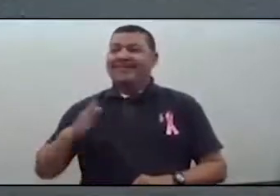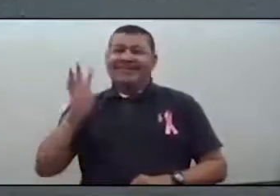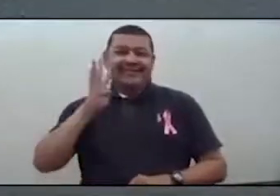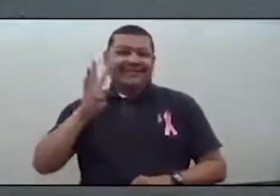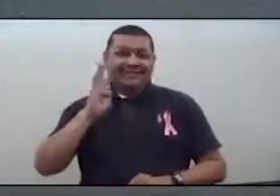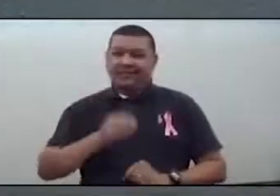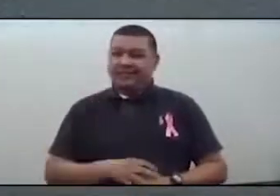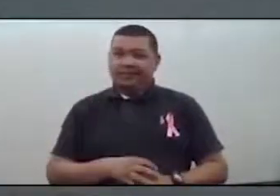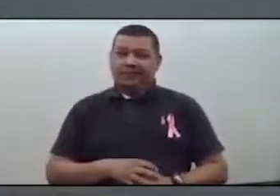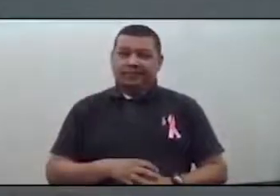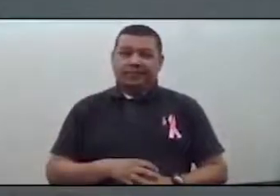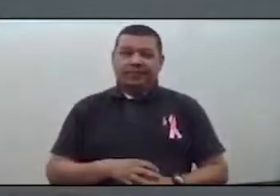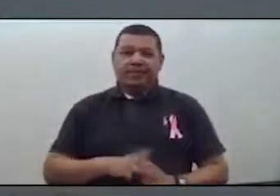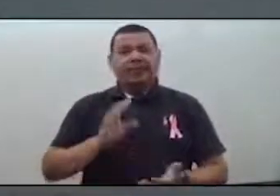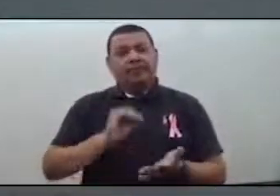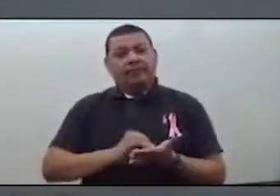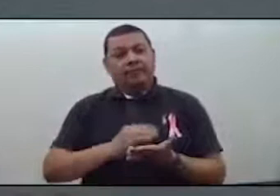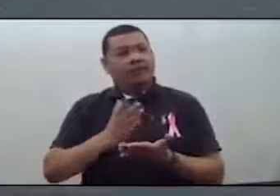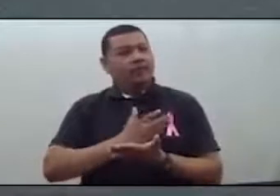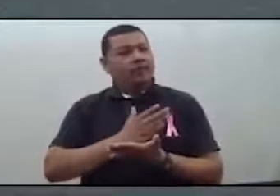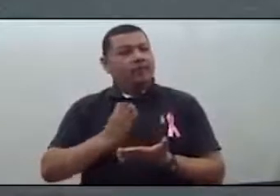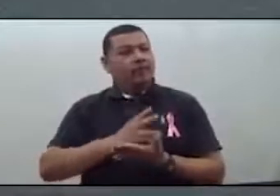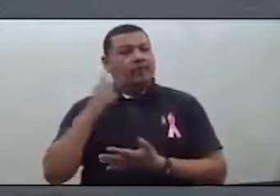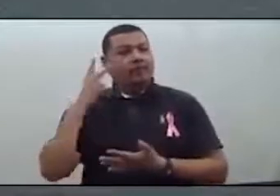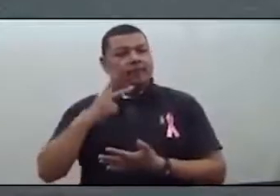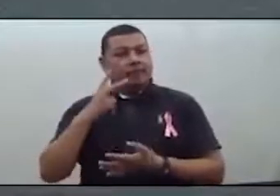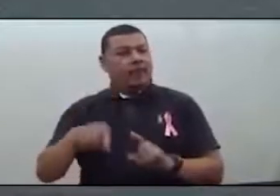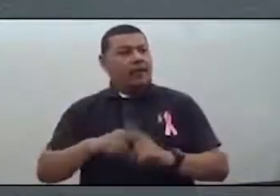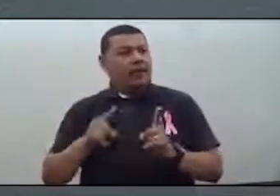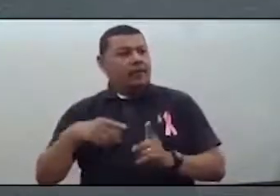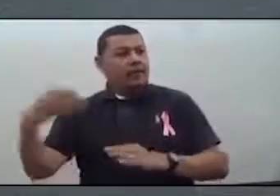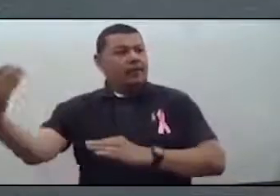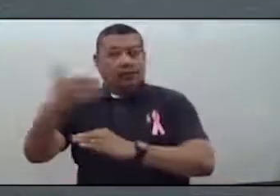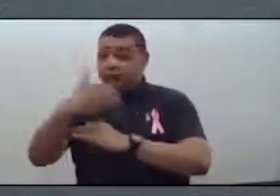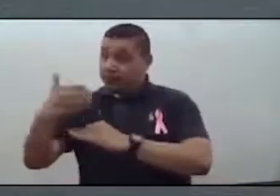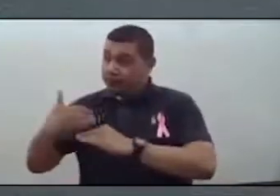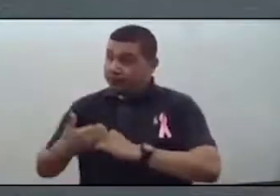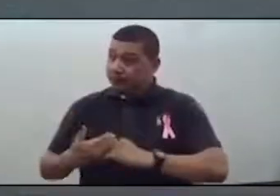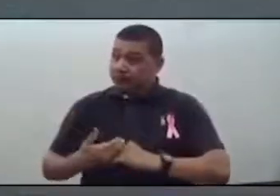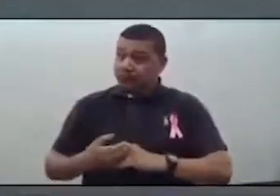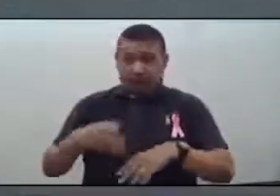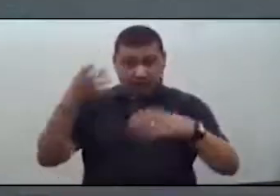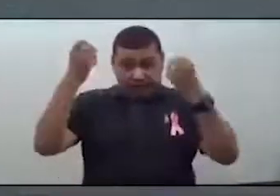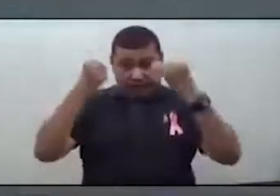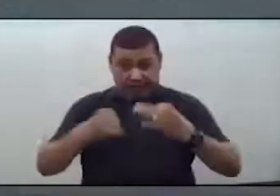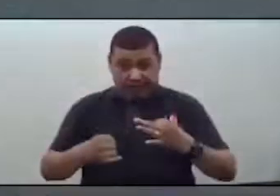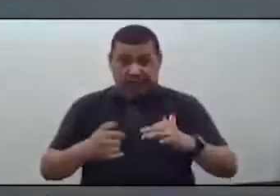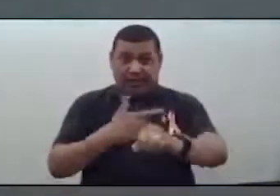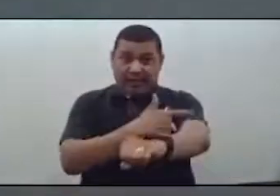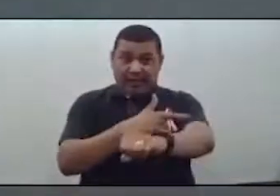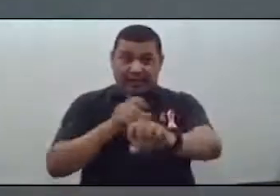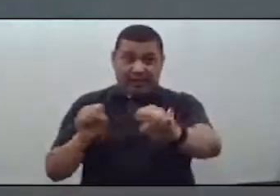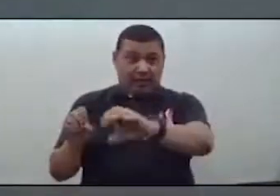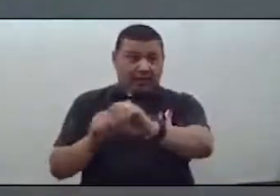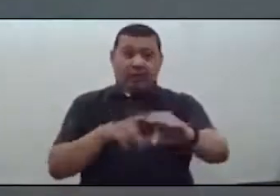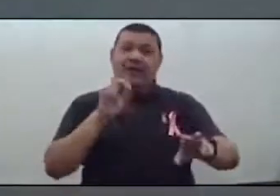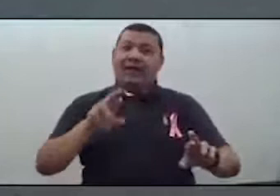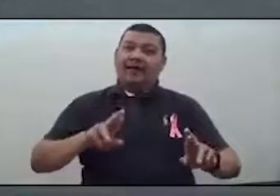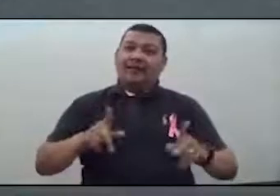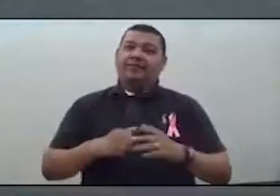vereadores puderam vir, mas os que vieram realmente sentiram que a educação é um lugar diferente para se trabalhar.